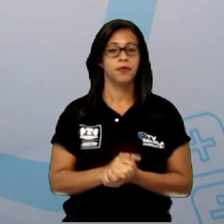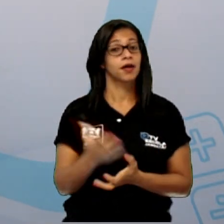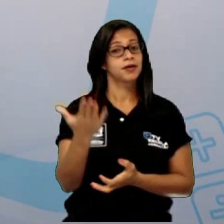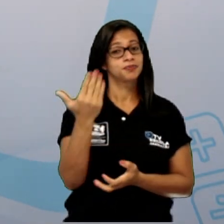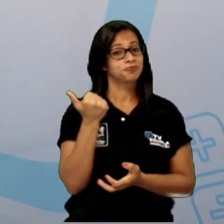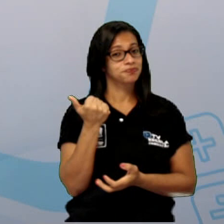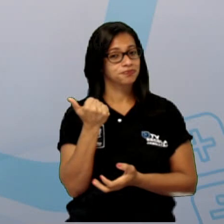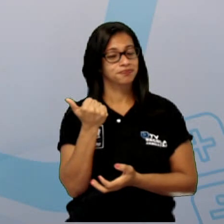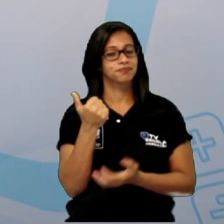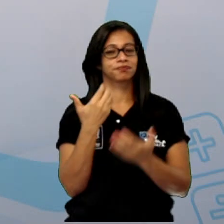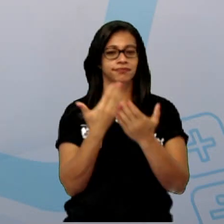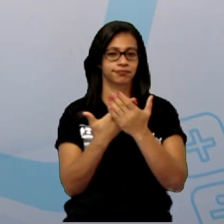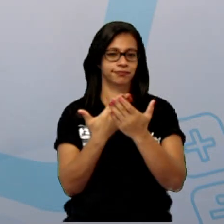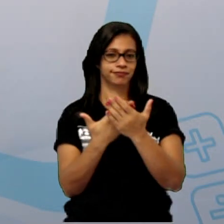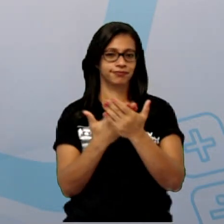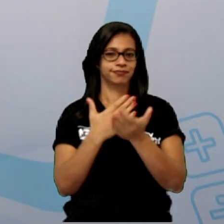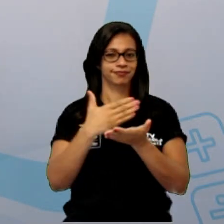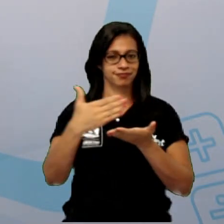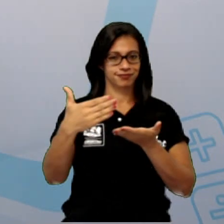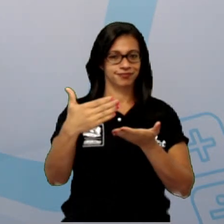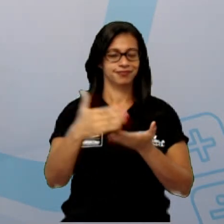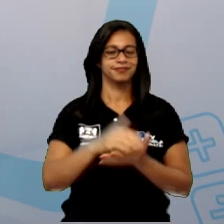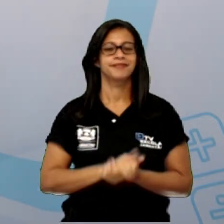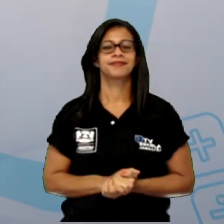para a nossa aula. Vamos lá?